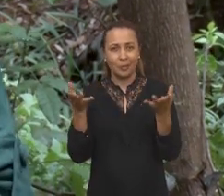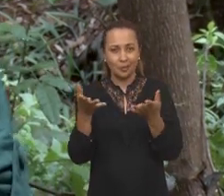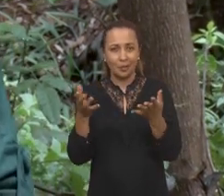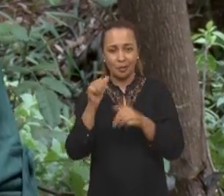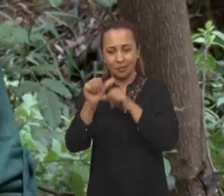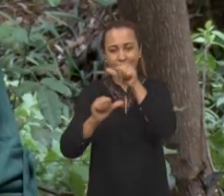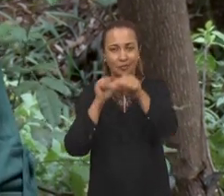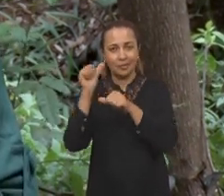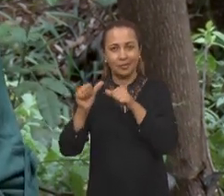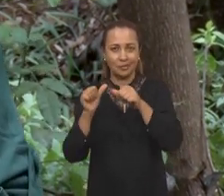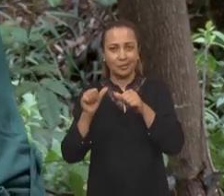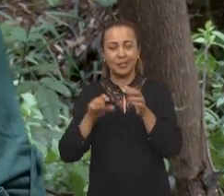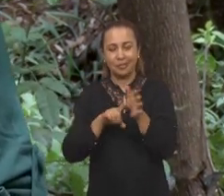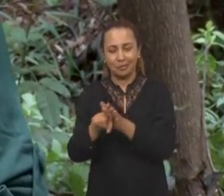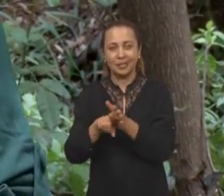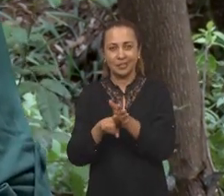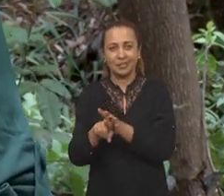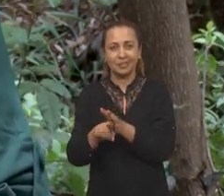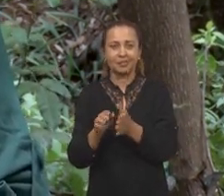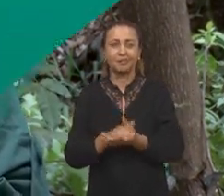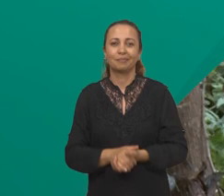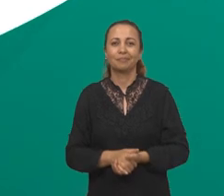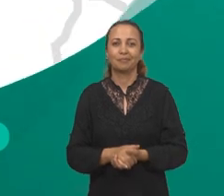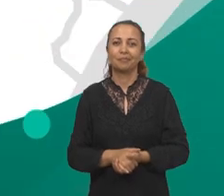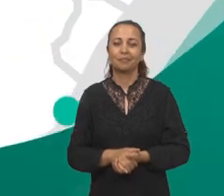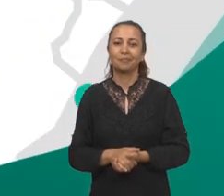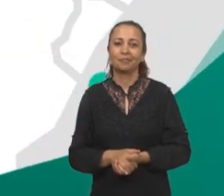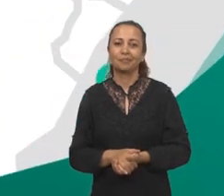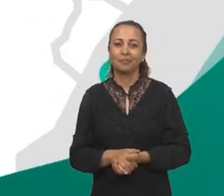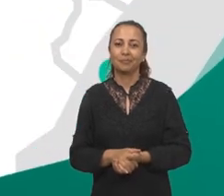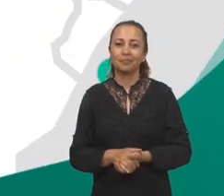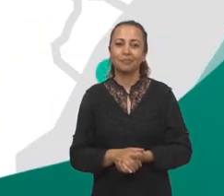veja agora o desenvolvimento dessa pesquisa